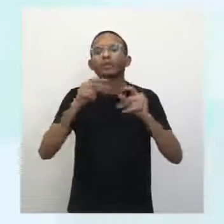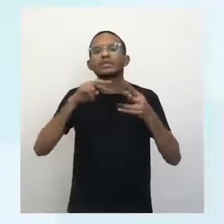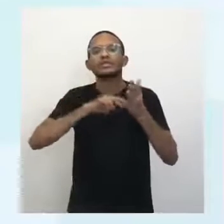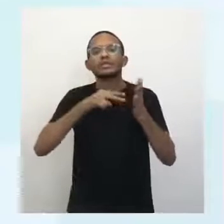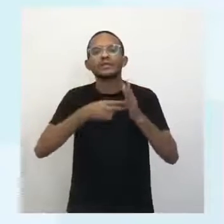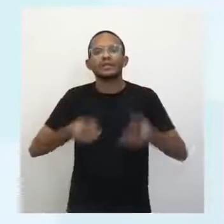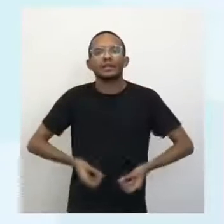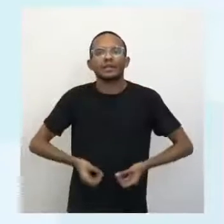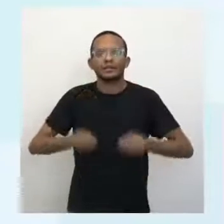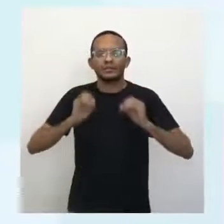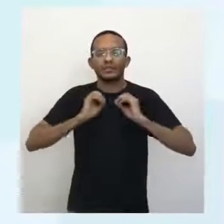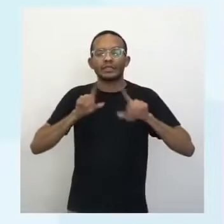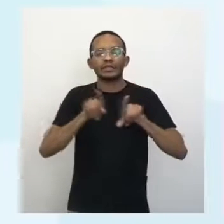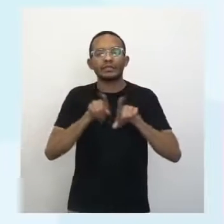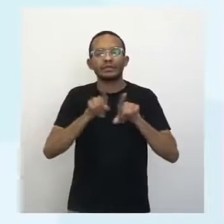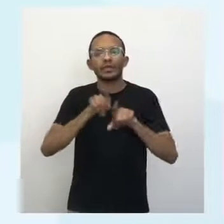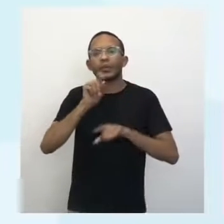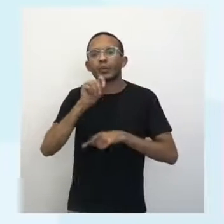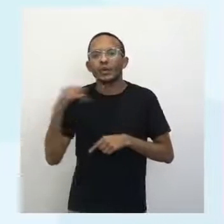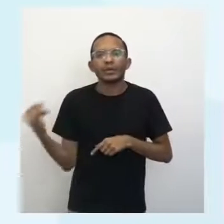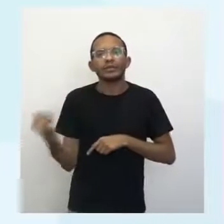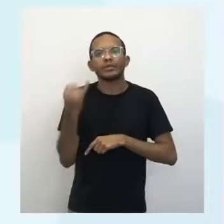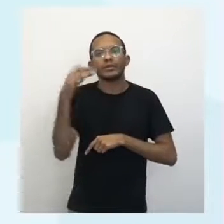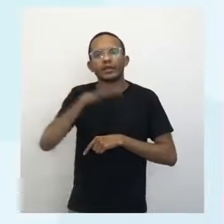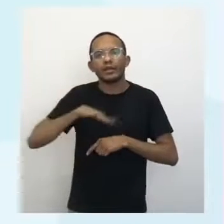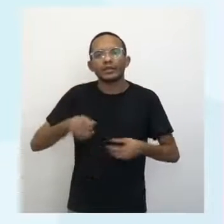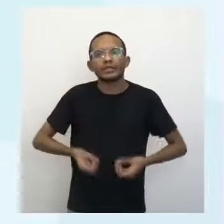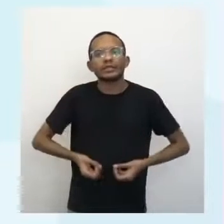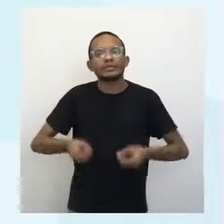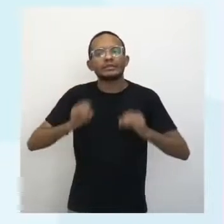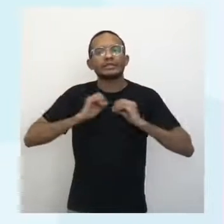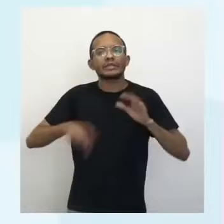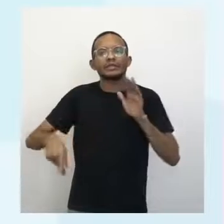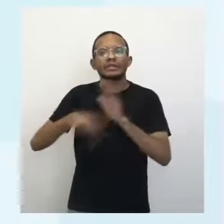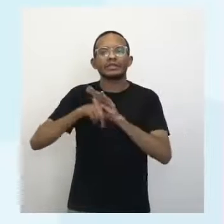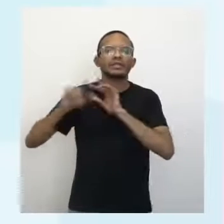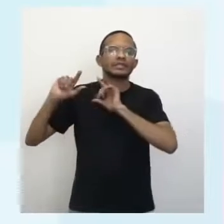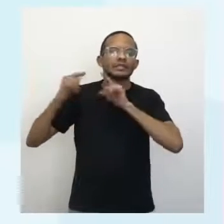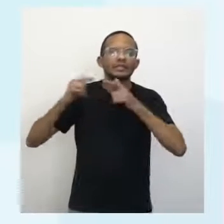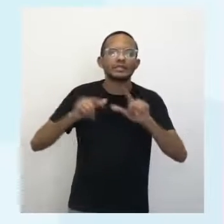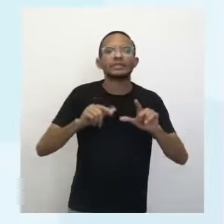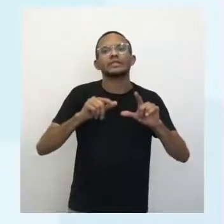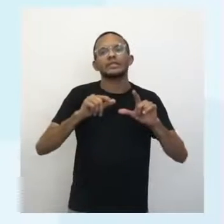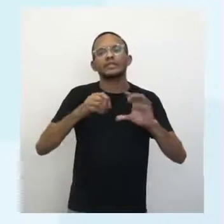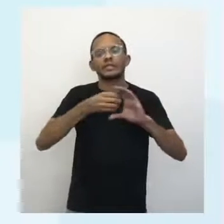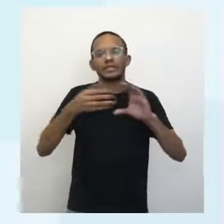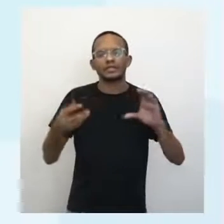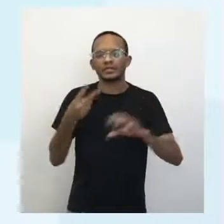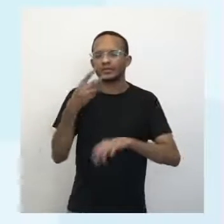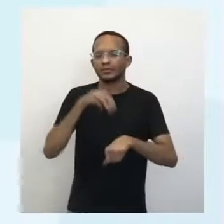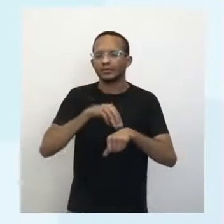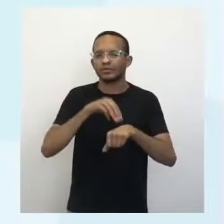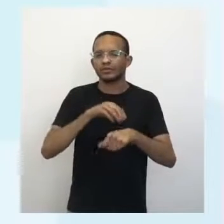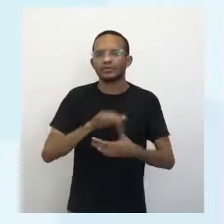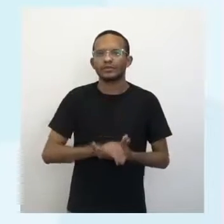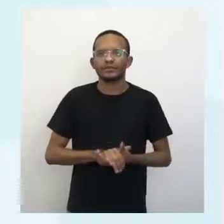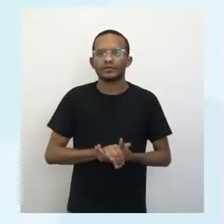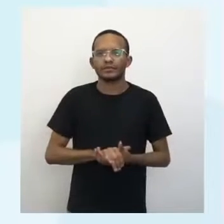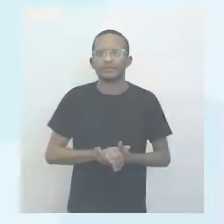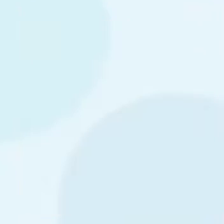são gametas e qual é a importância dos gametas na herança de características. 2 minutinhos.